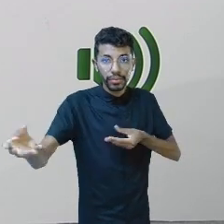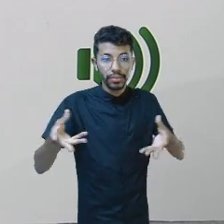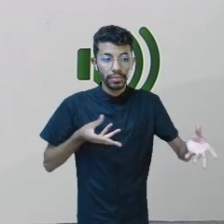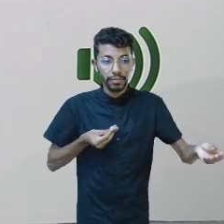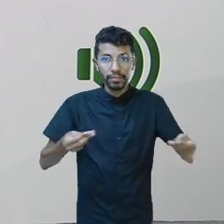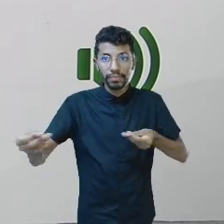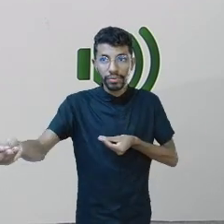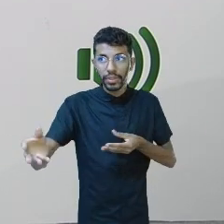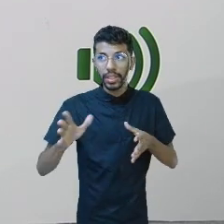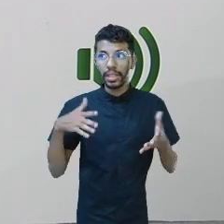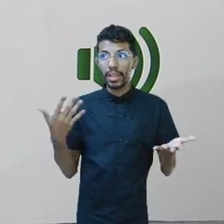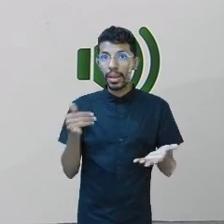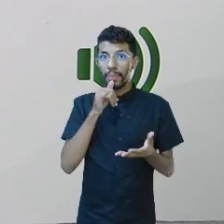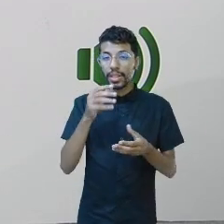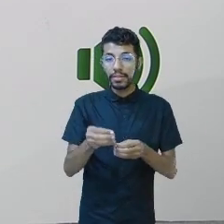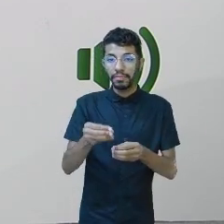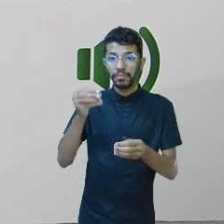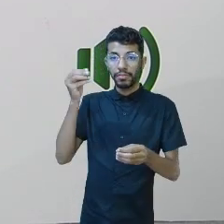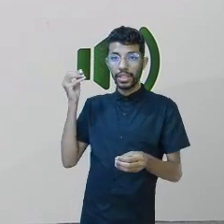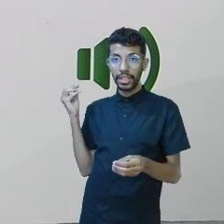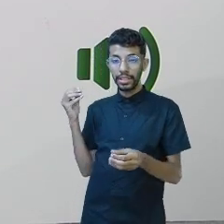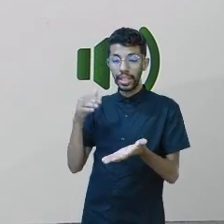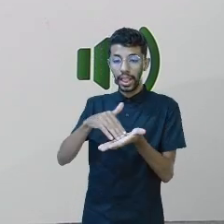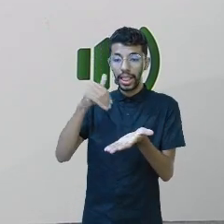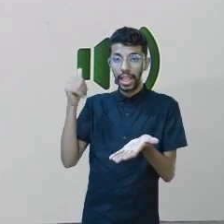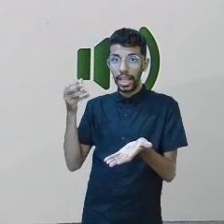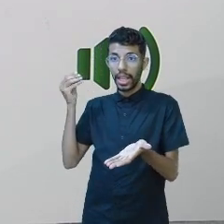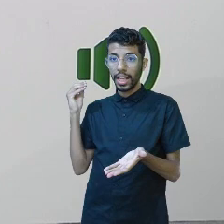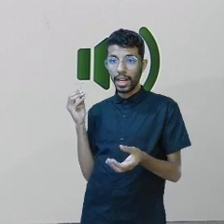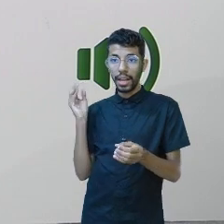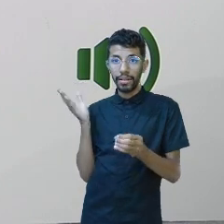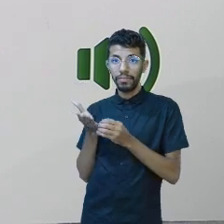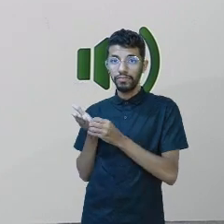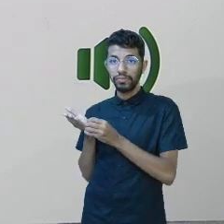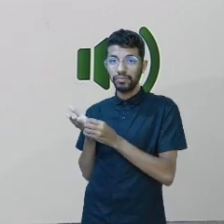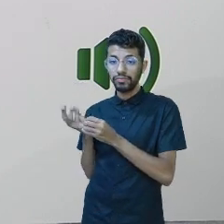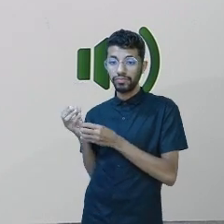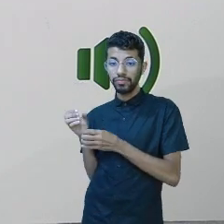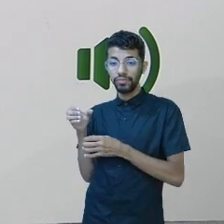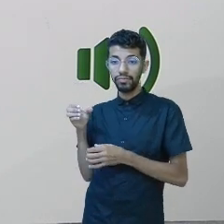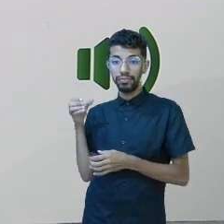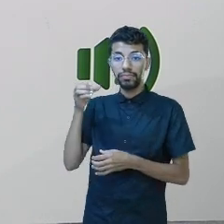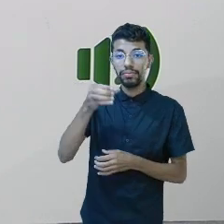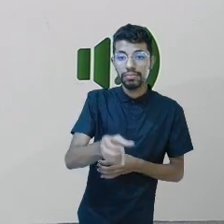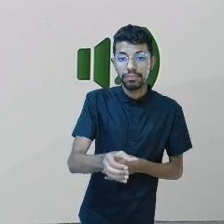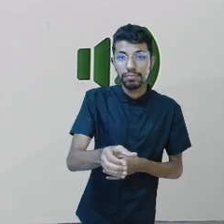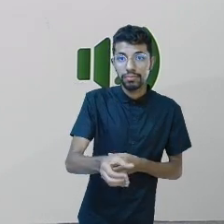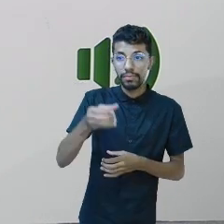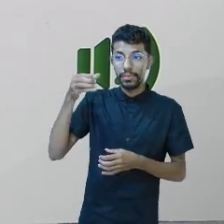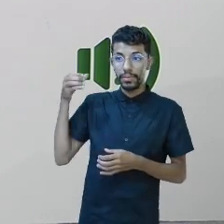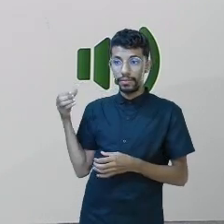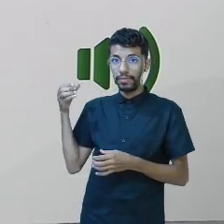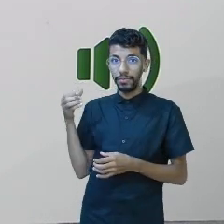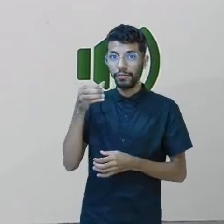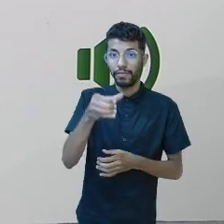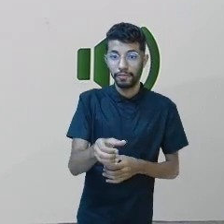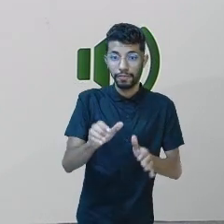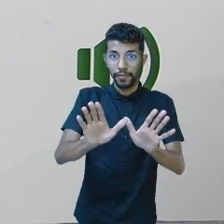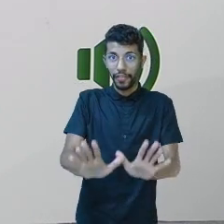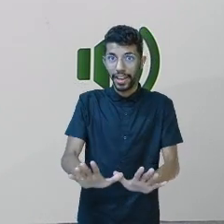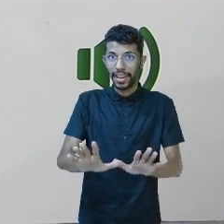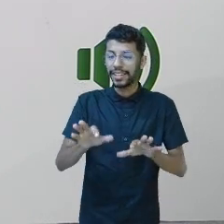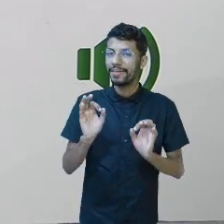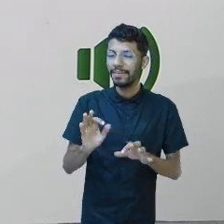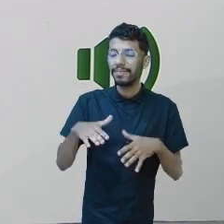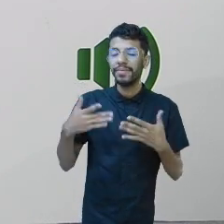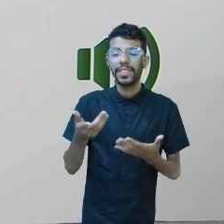aí você tira o copo, põe, deixa ficar. Aí você faz para ele ficar ali. É bem legal.